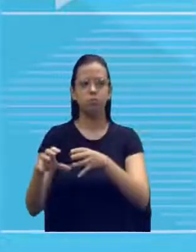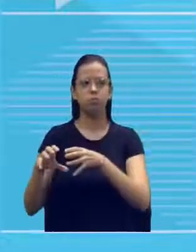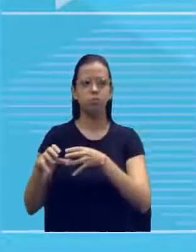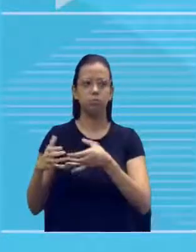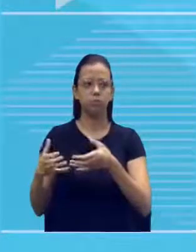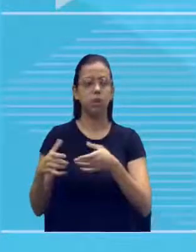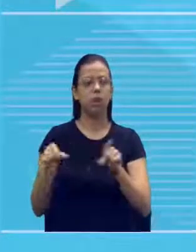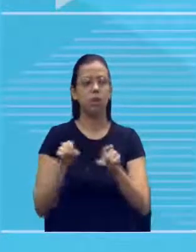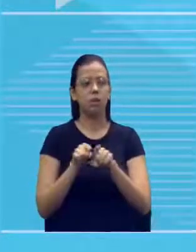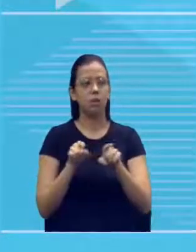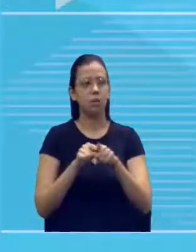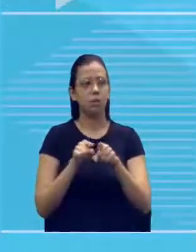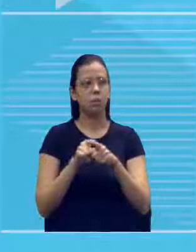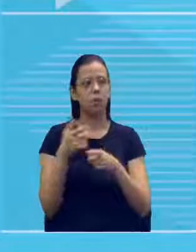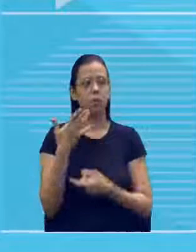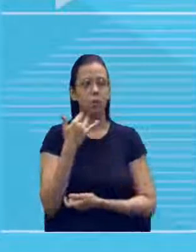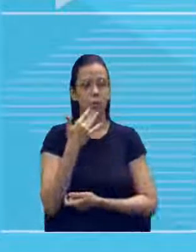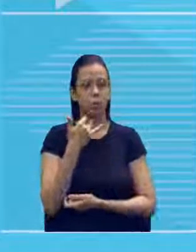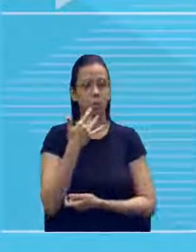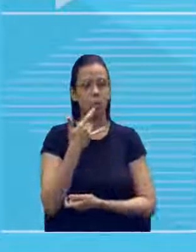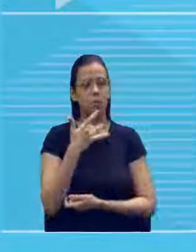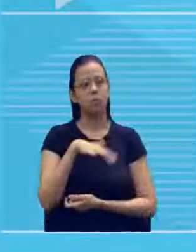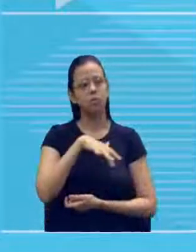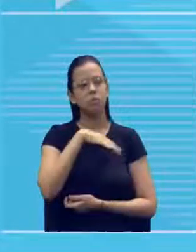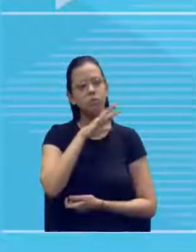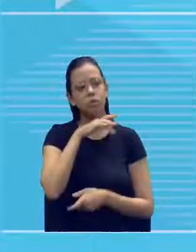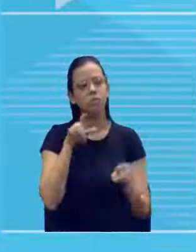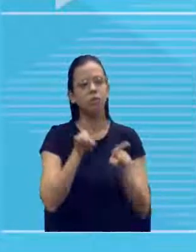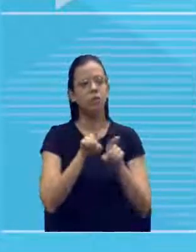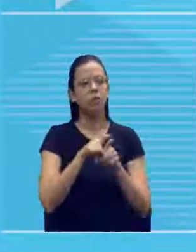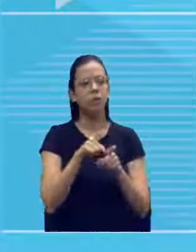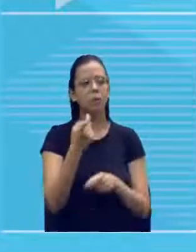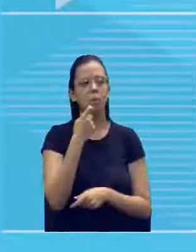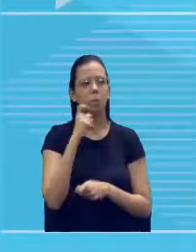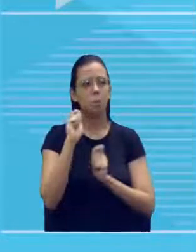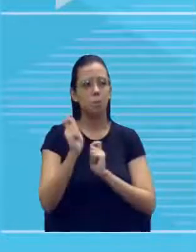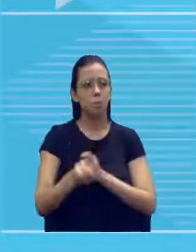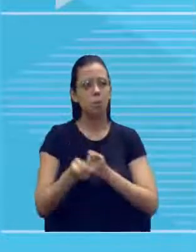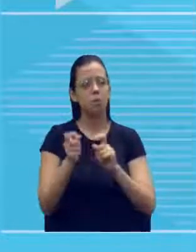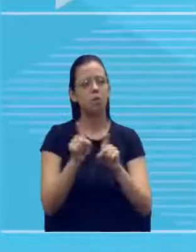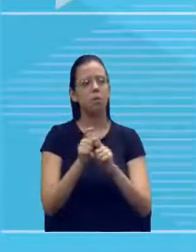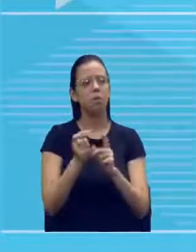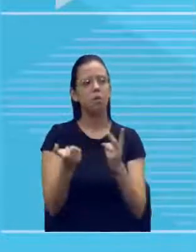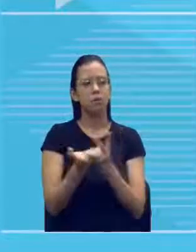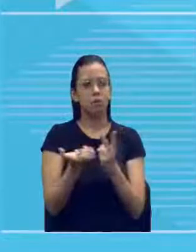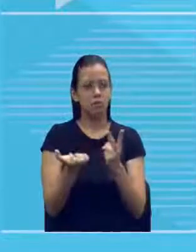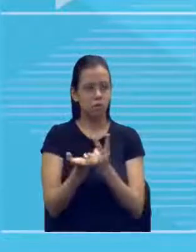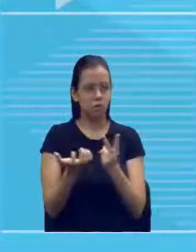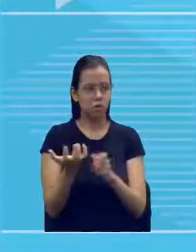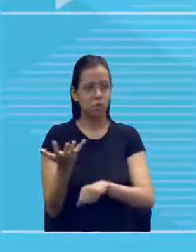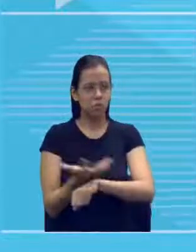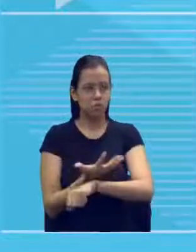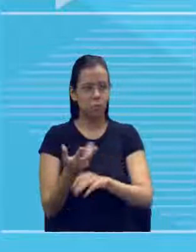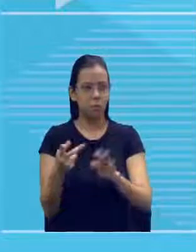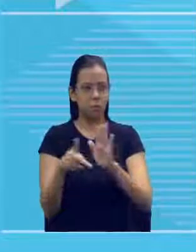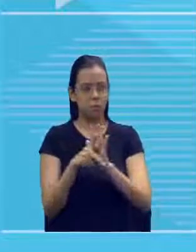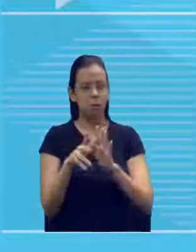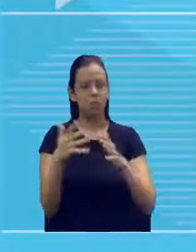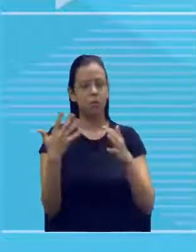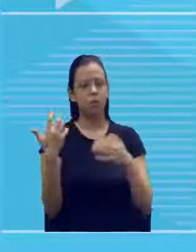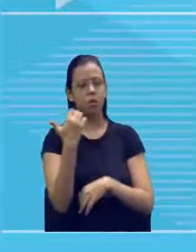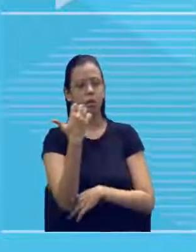e se alimentando de caça e pesca de vegetais e frutos colhidos da natureza,